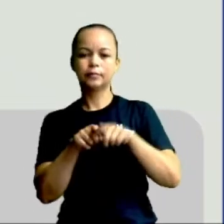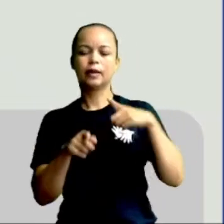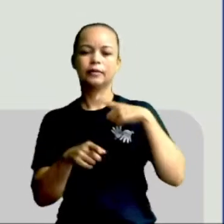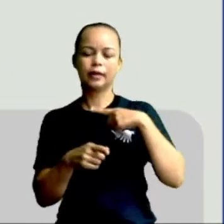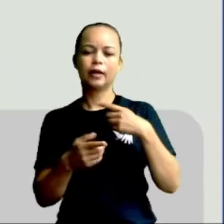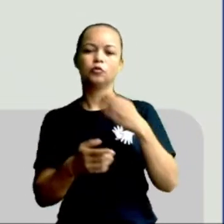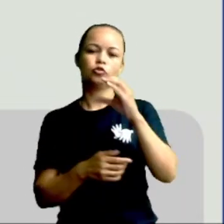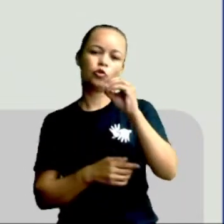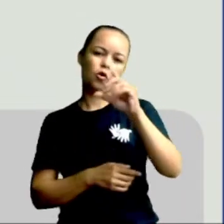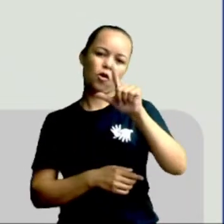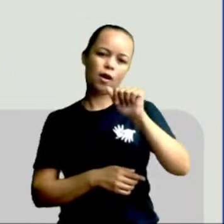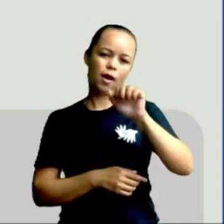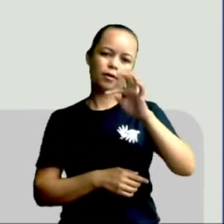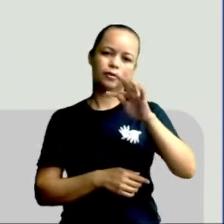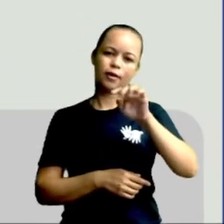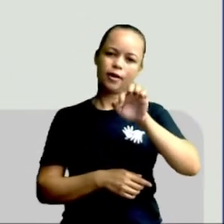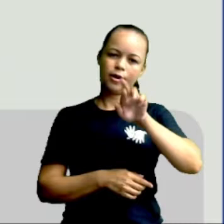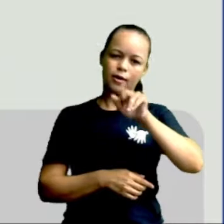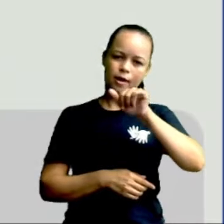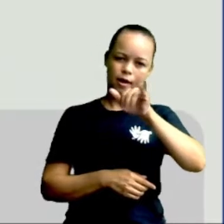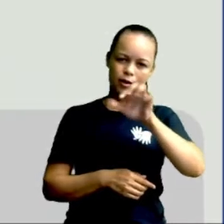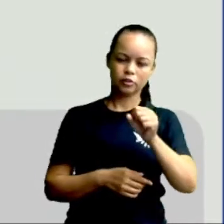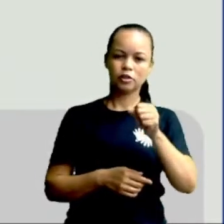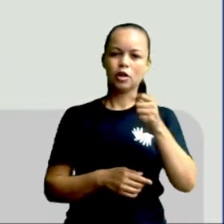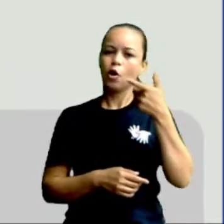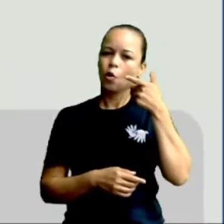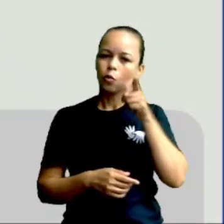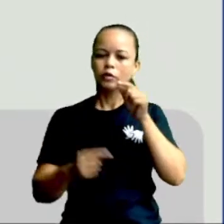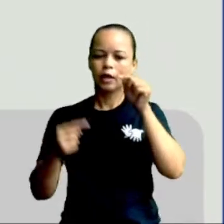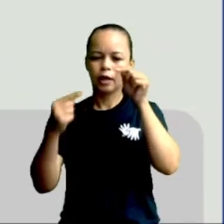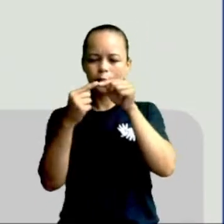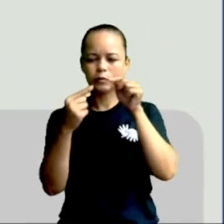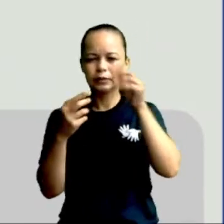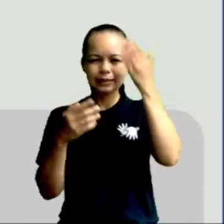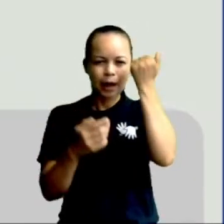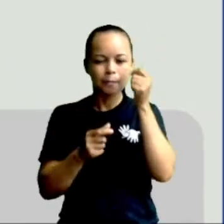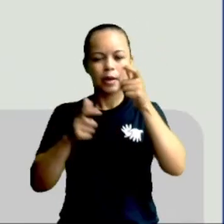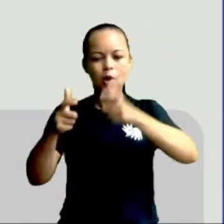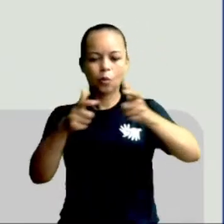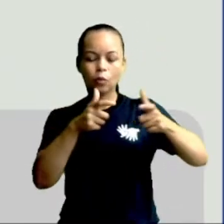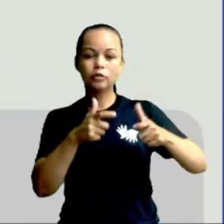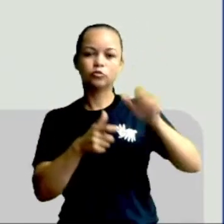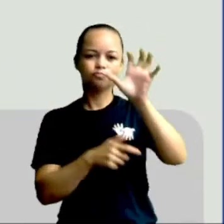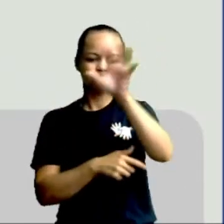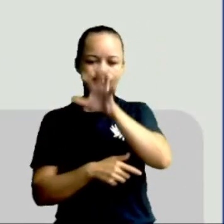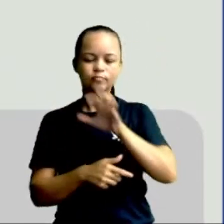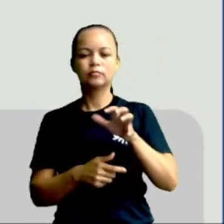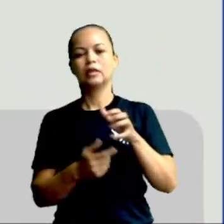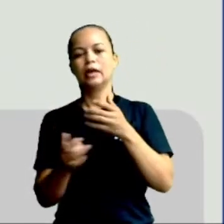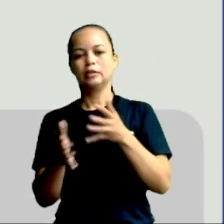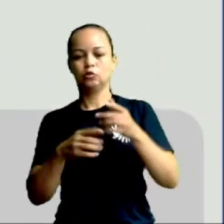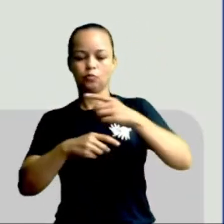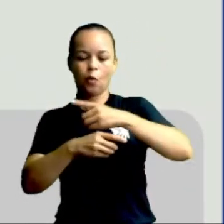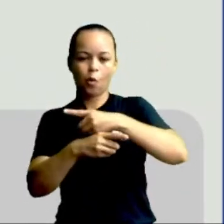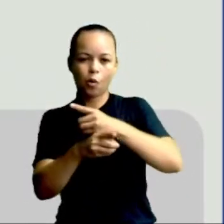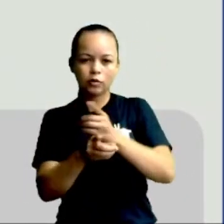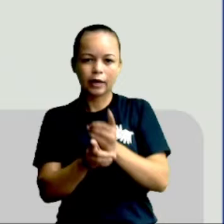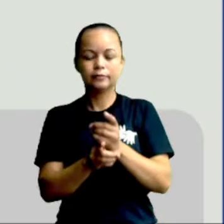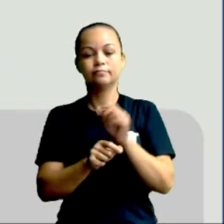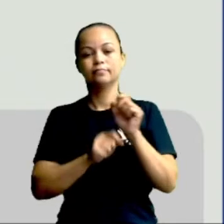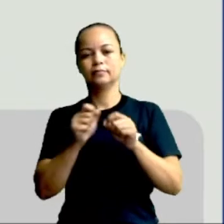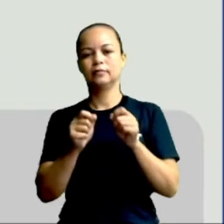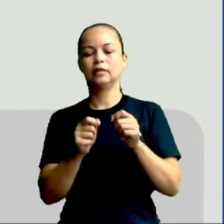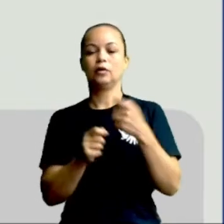pontos colaterais. Com eles, conseguimos identificar as regiões entre os pontos cardeais. São